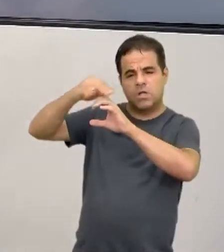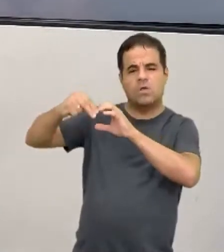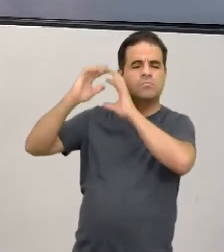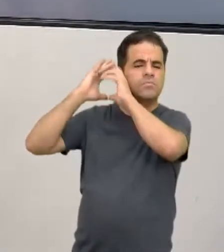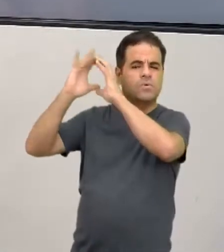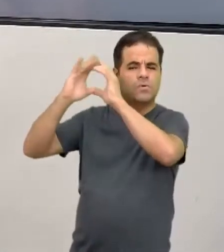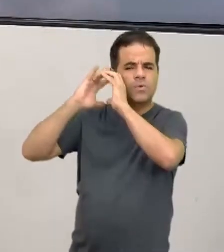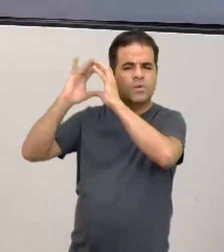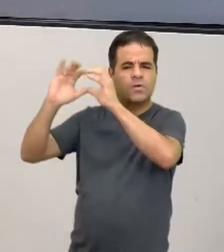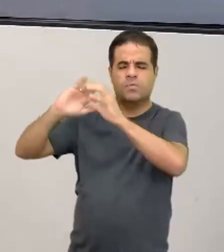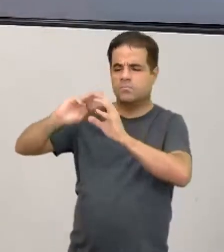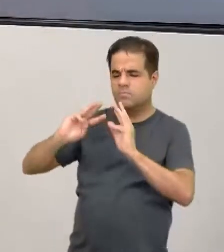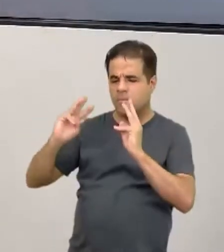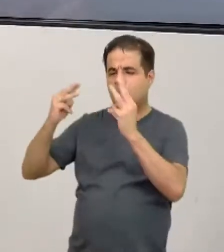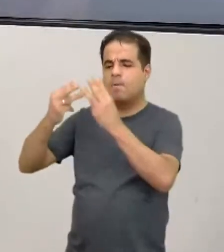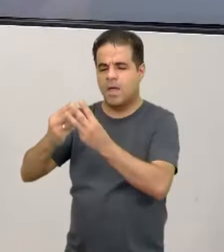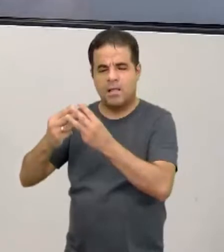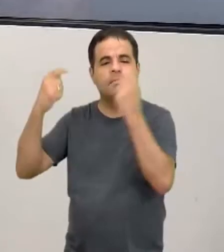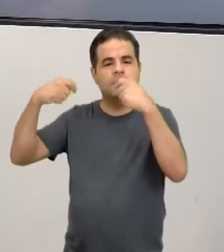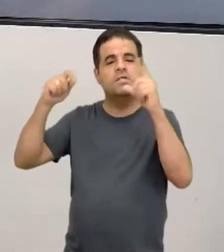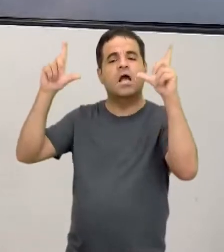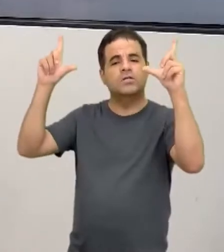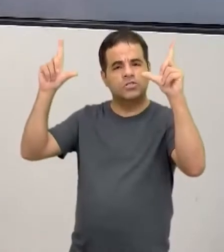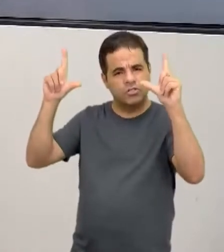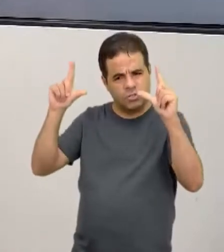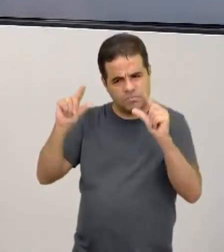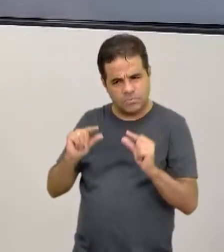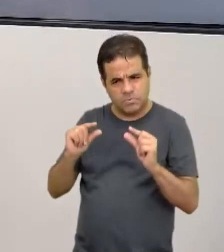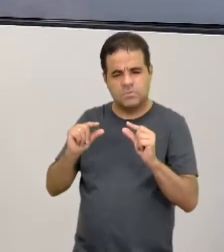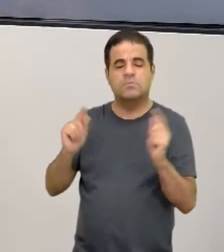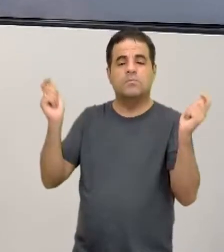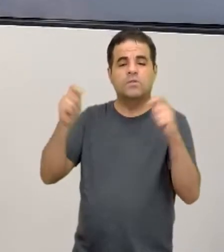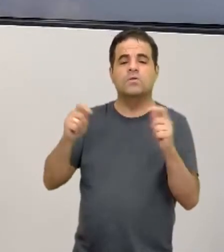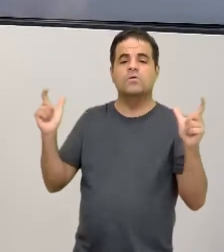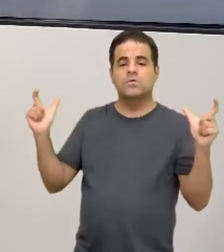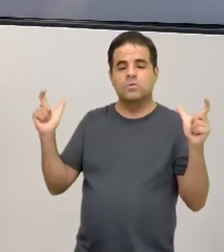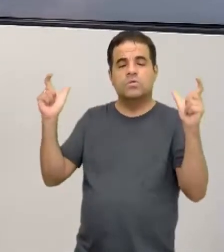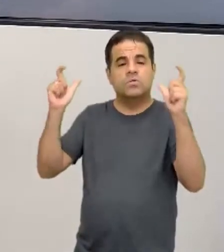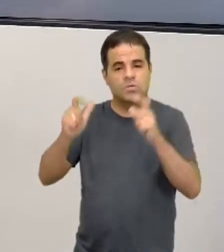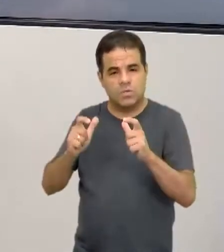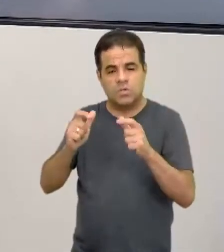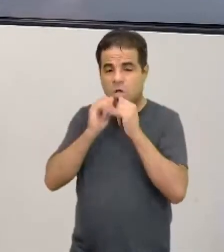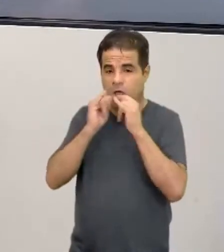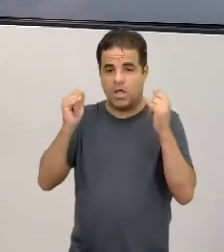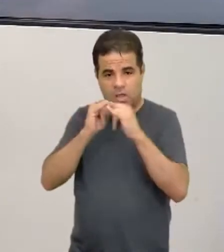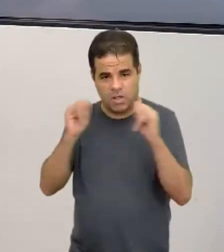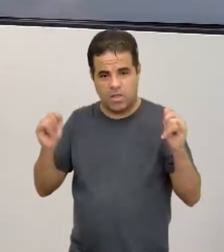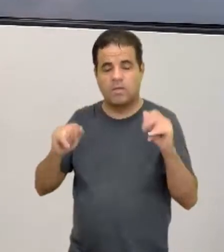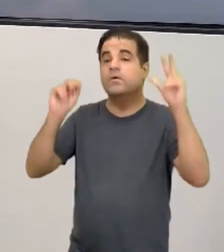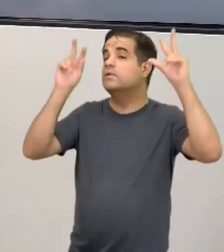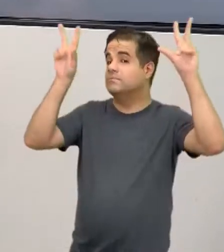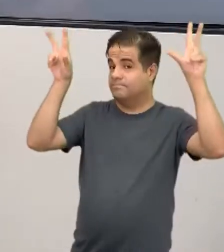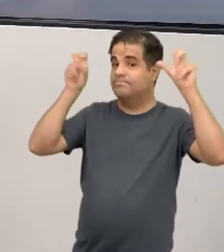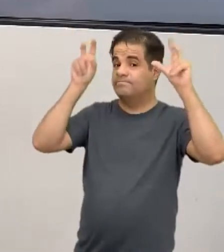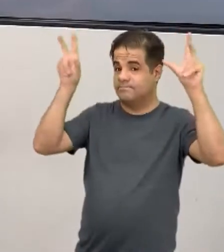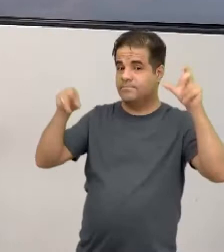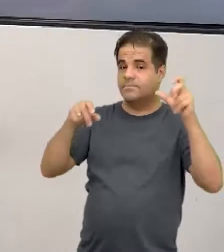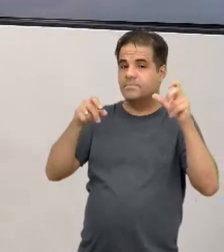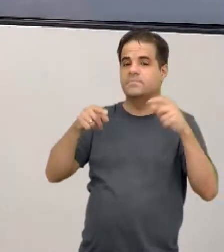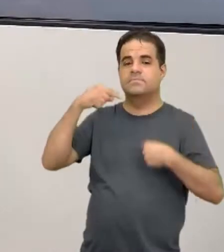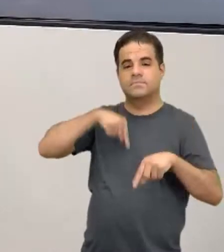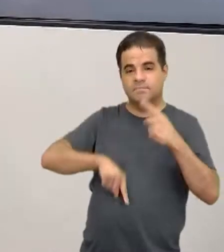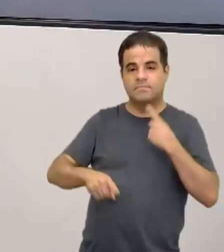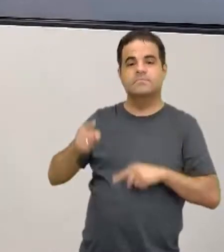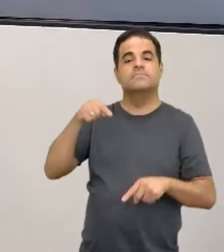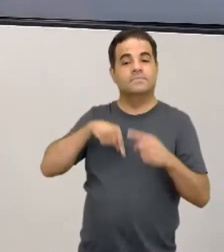e a massa em si a gente precisa diminuir para também a gente diminuir o gasto energético, as questões